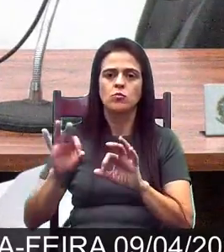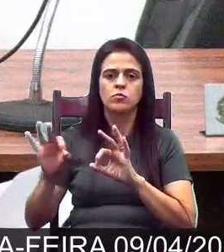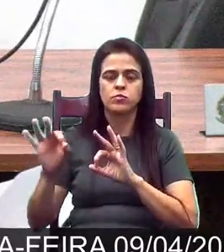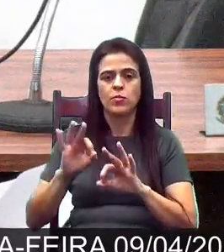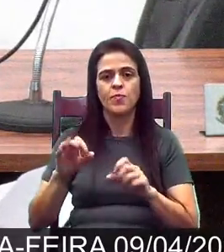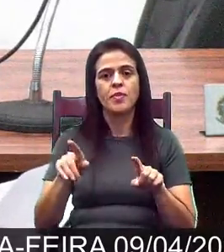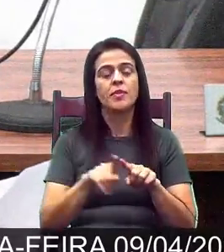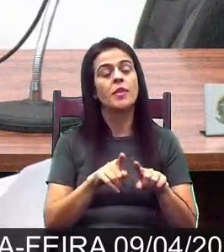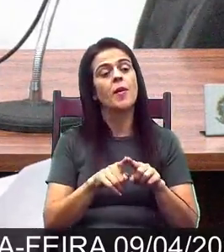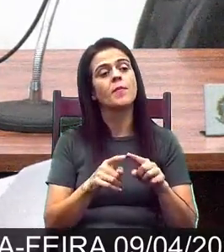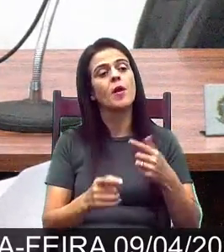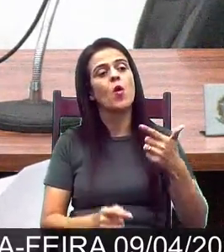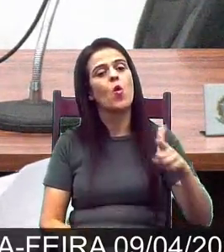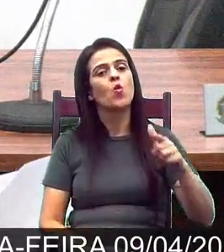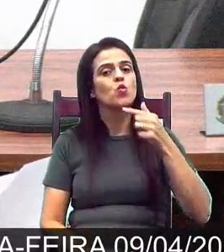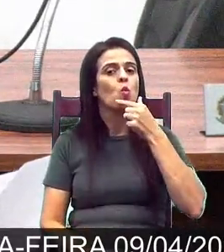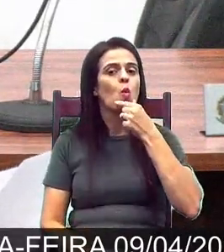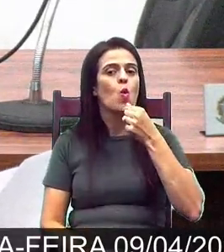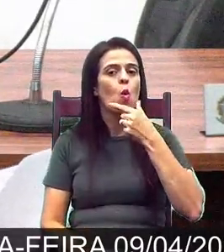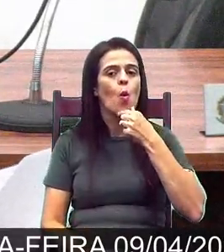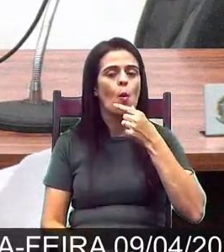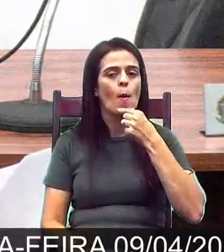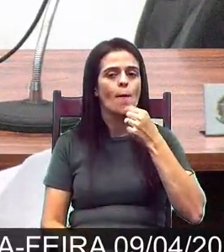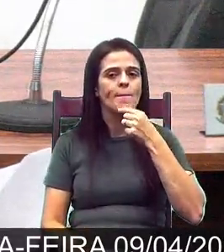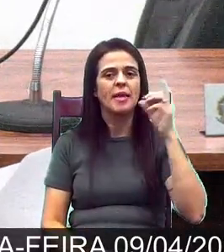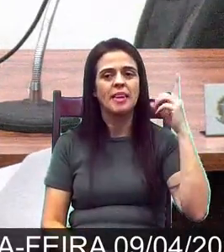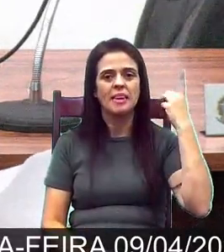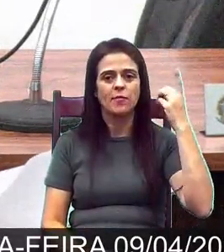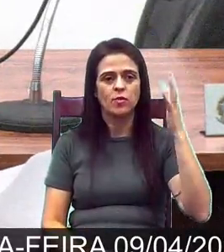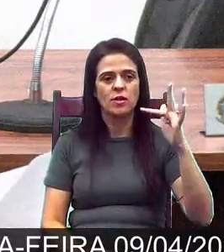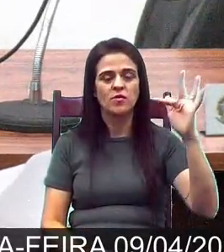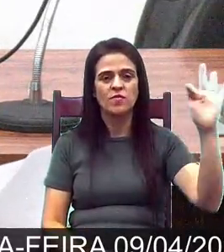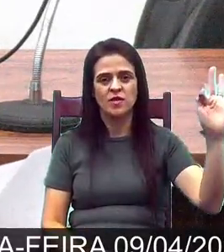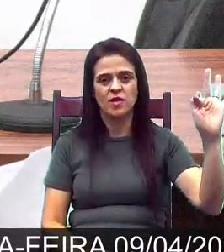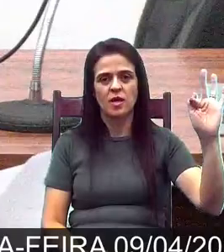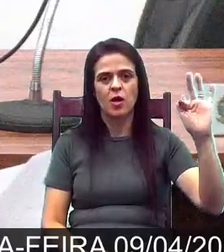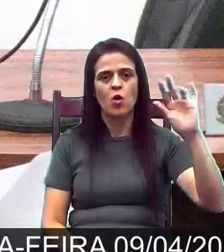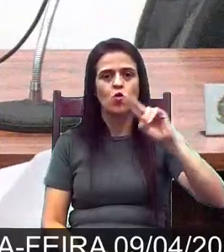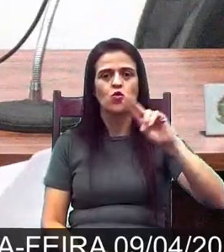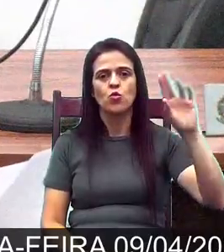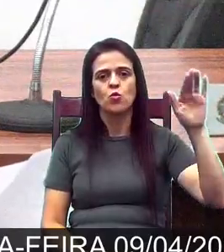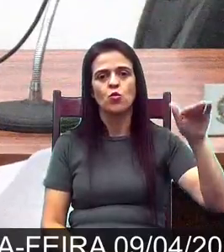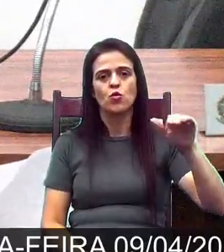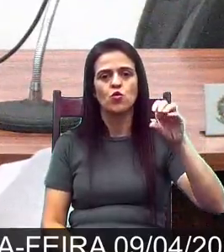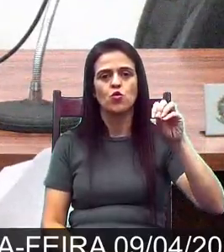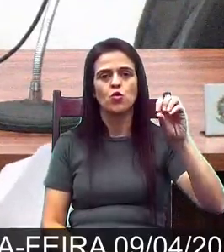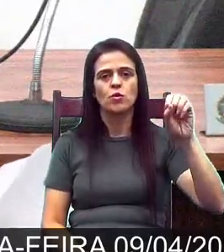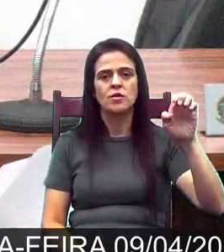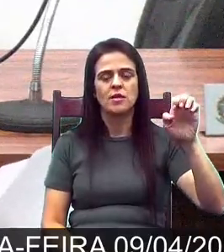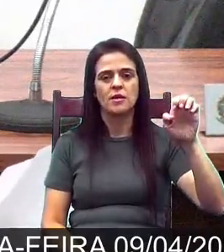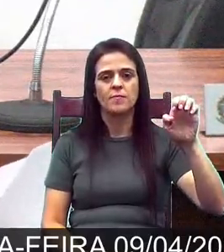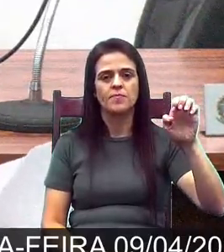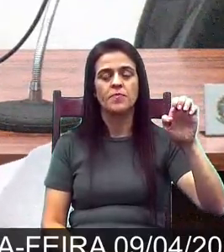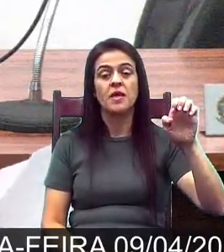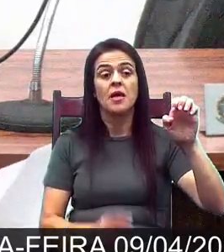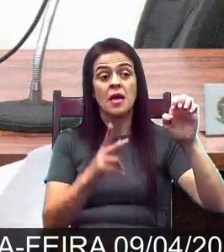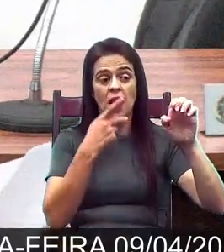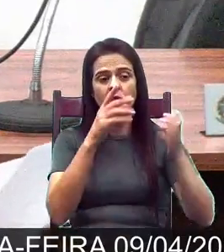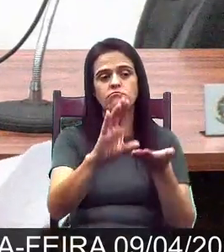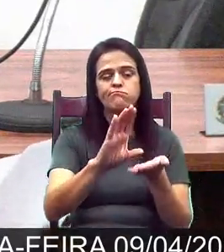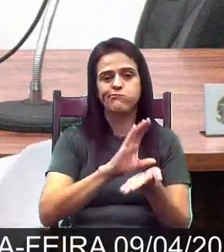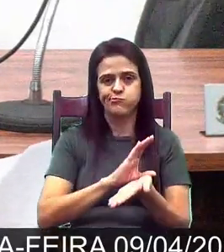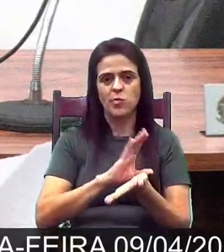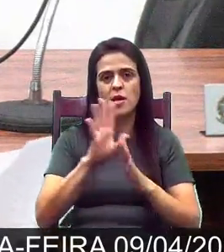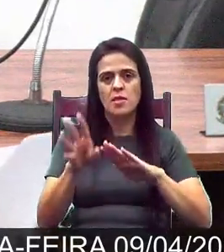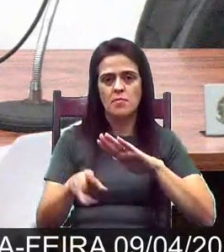deputado federal José Nelto, ele é que pôs essa emenda. Então, por isso, mais uma causa que eu sou